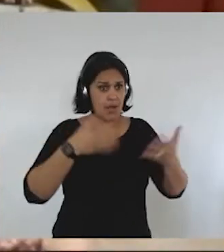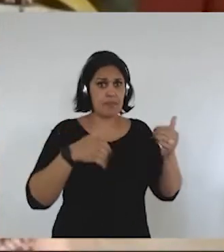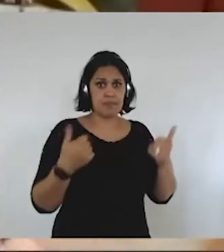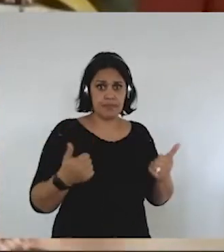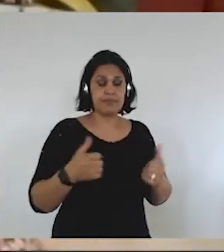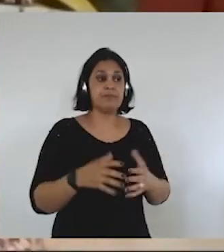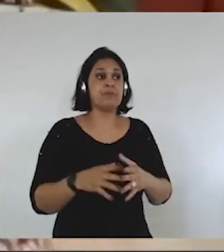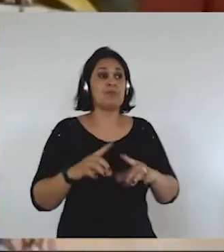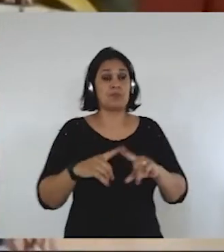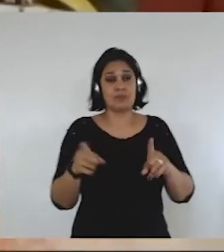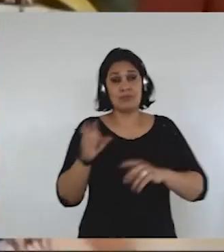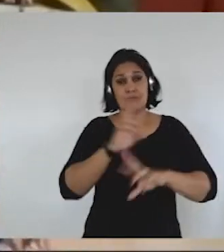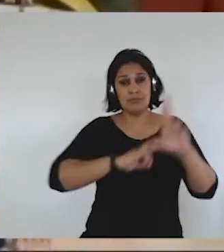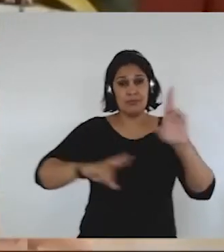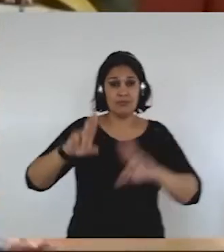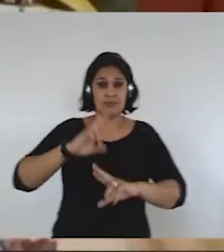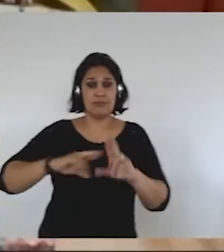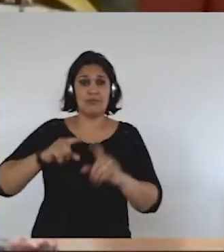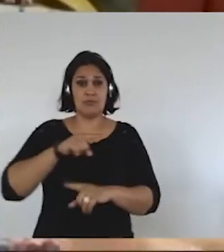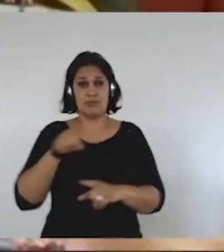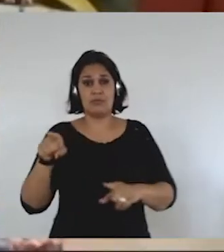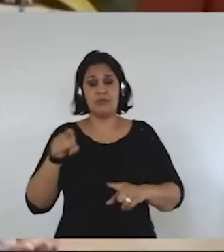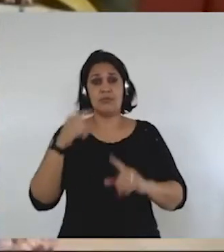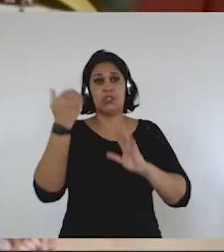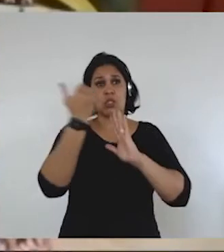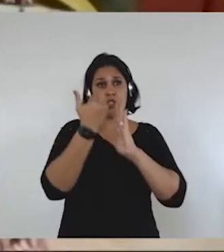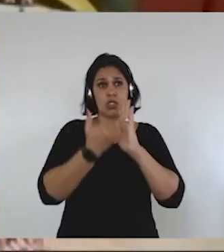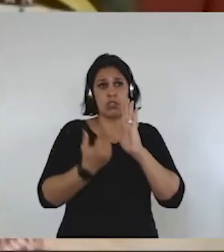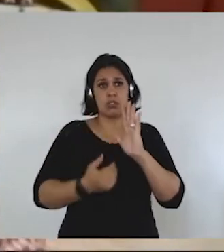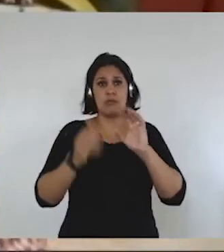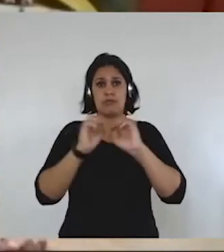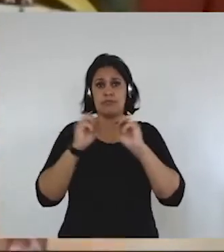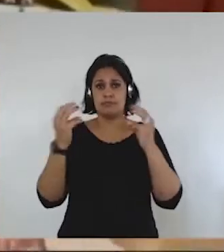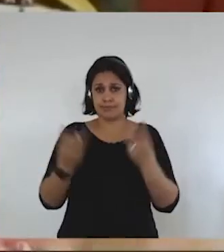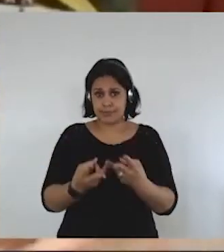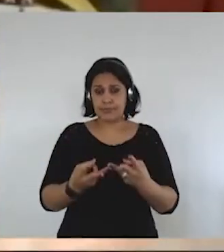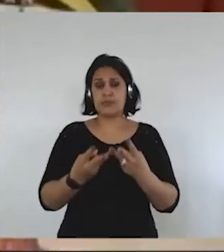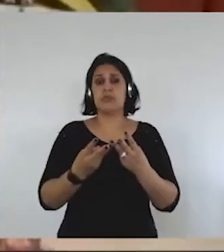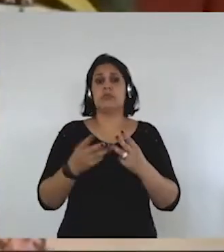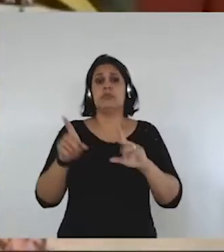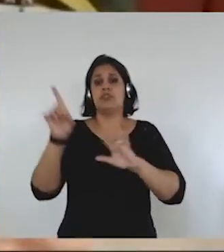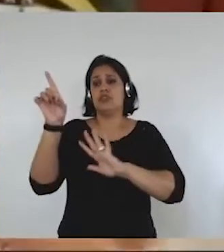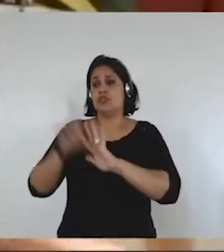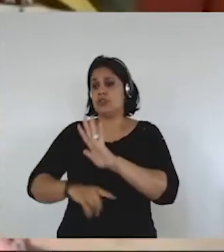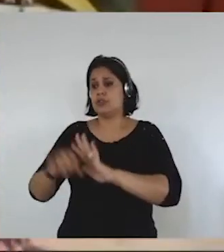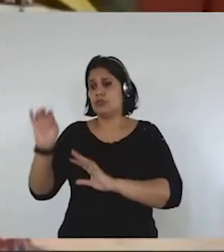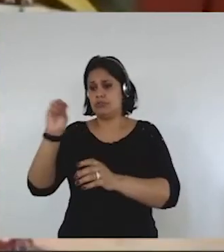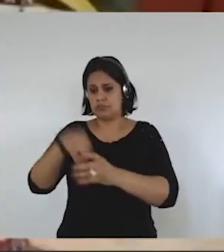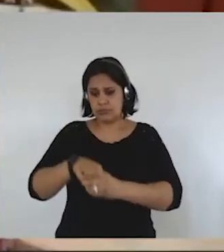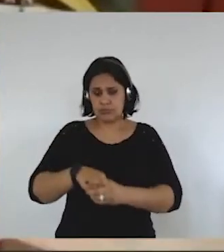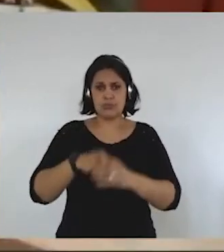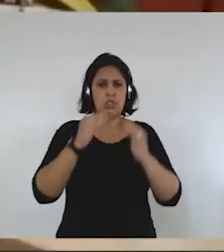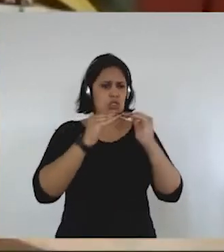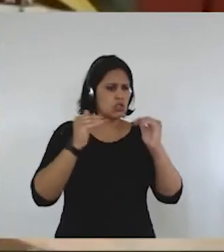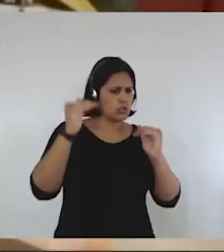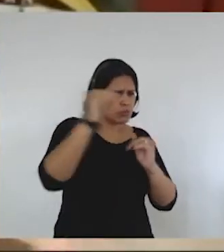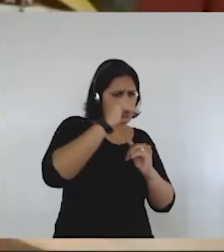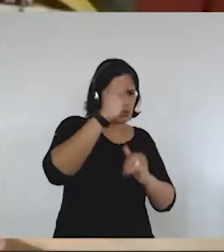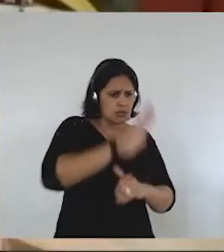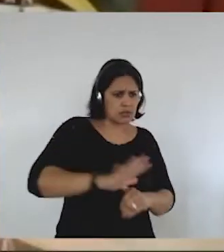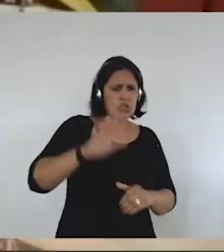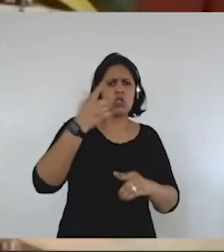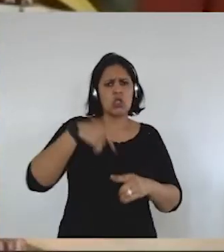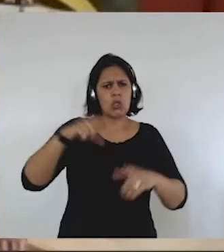essa relação, né, entre as normas estabelecidas pela OMS e o direito interno, a soberania nacional, isso a gente